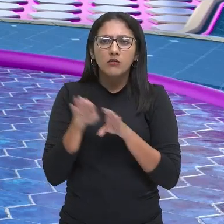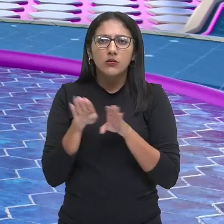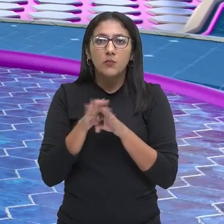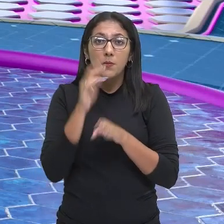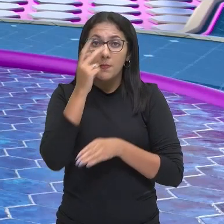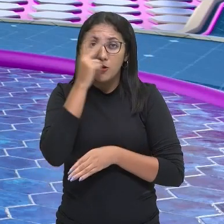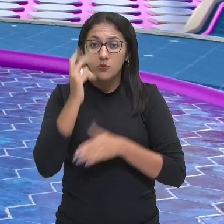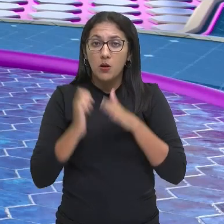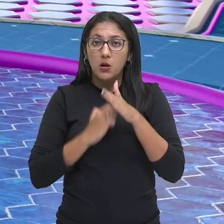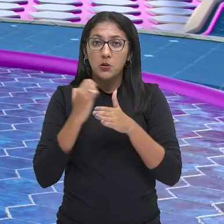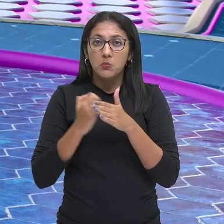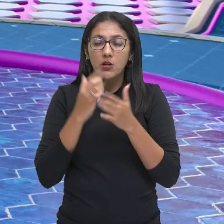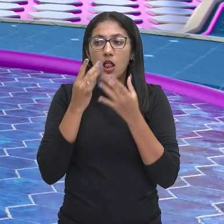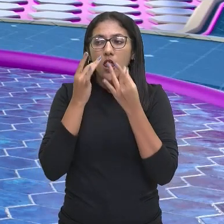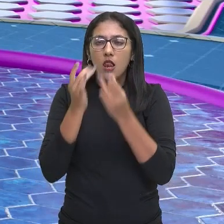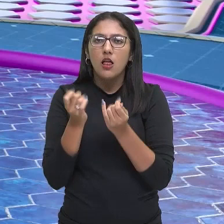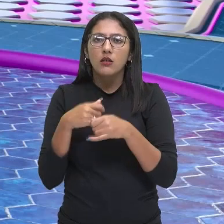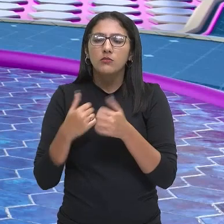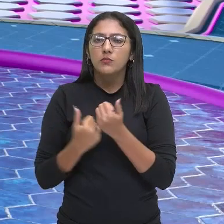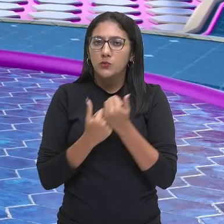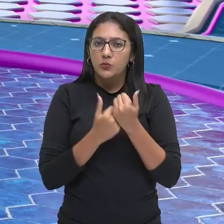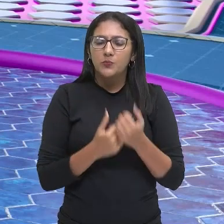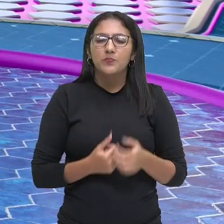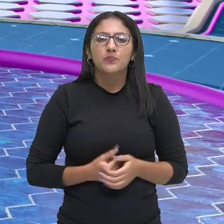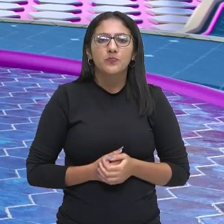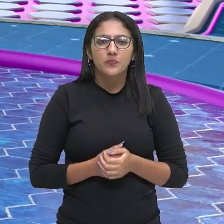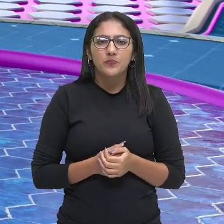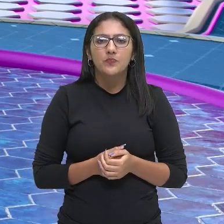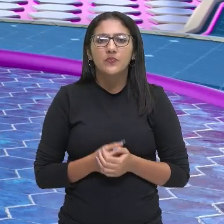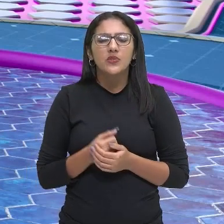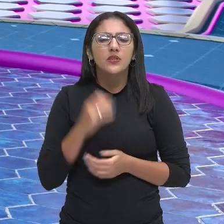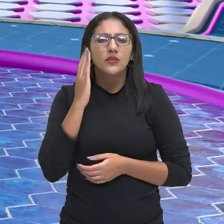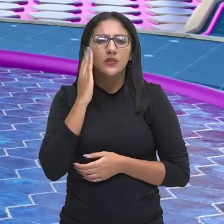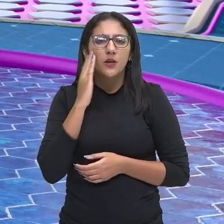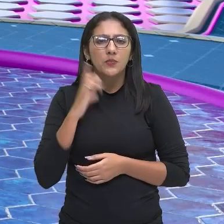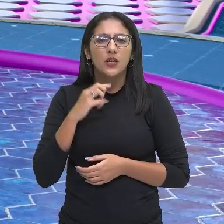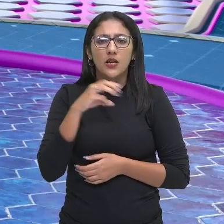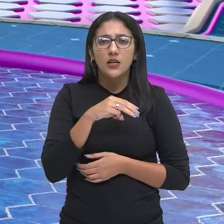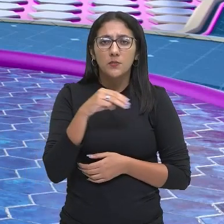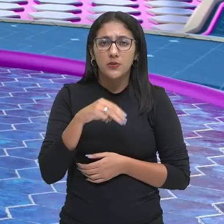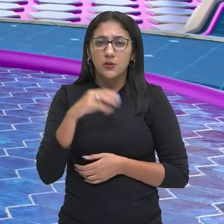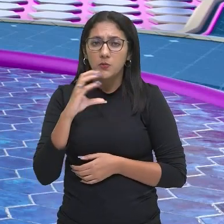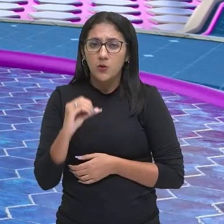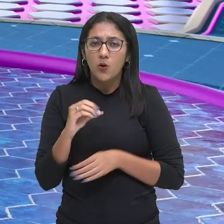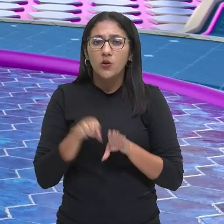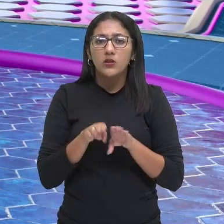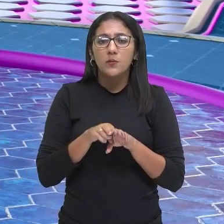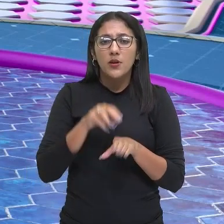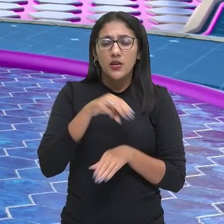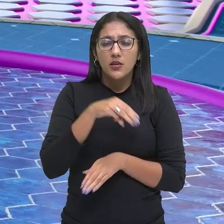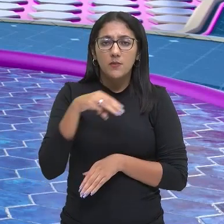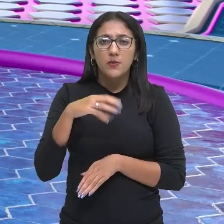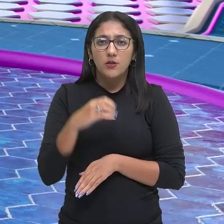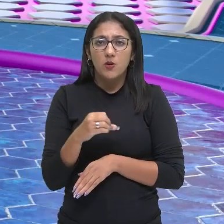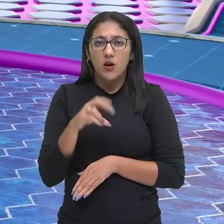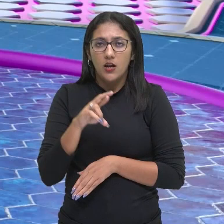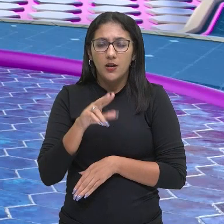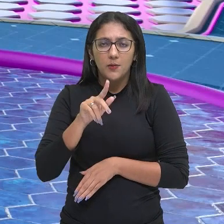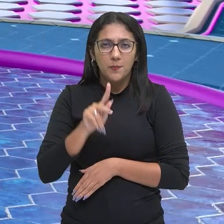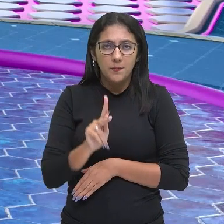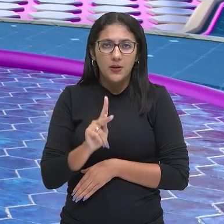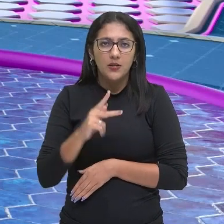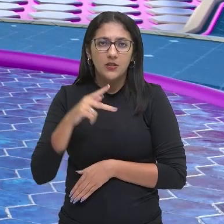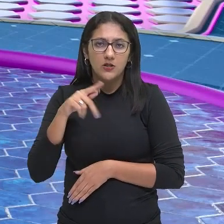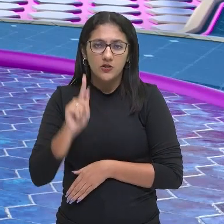patrocinadores. Por fim, como é o caso dos jogos MMO e MMORPG que nós vimos agora há pouco que